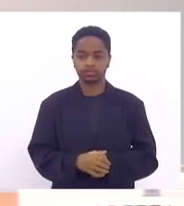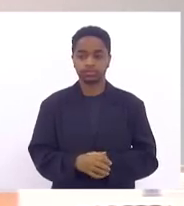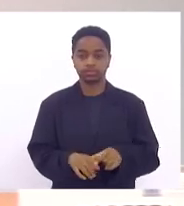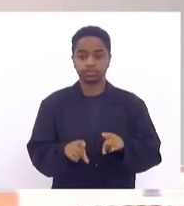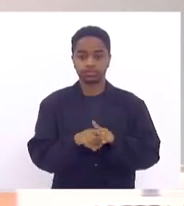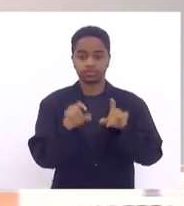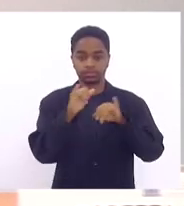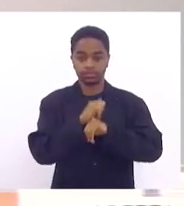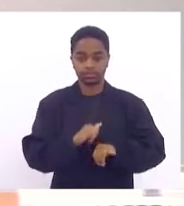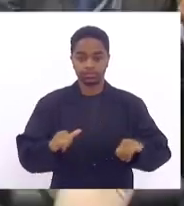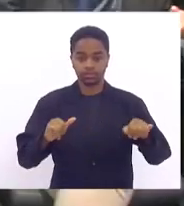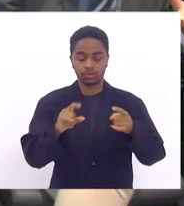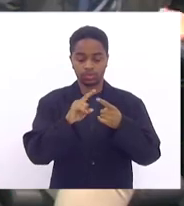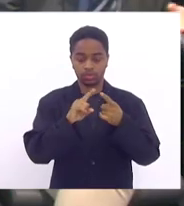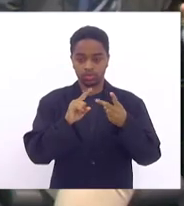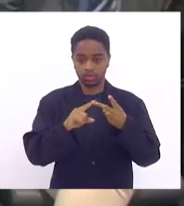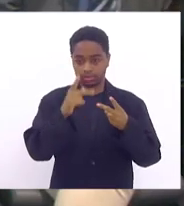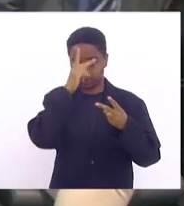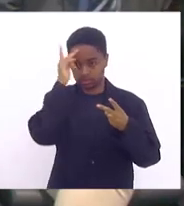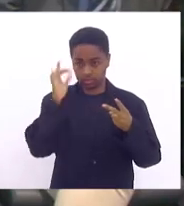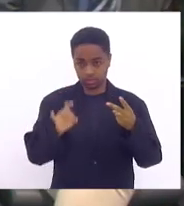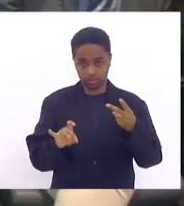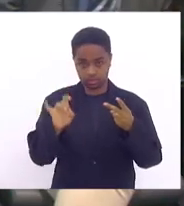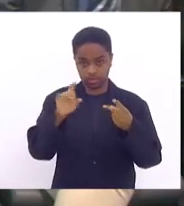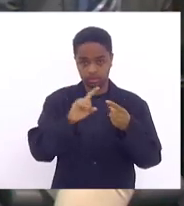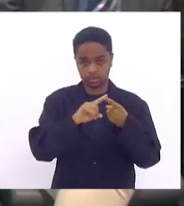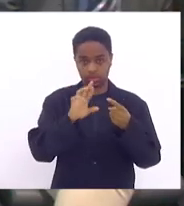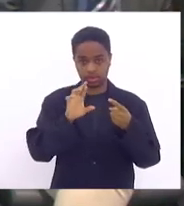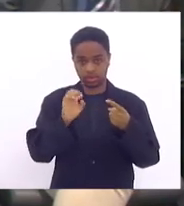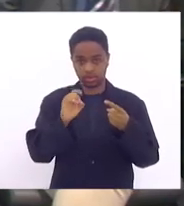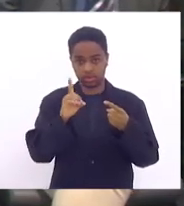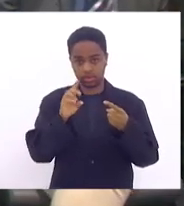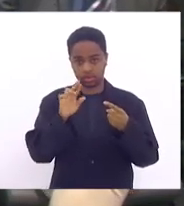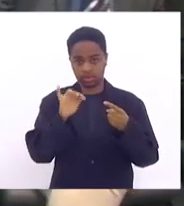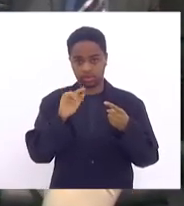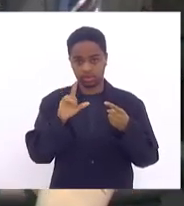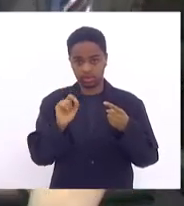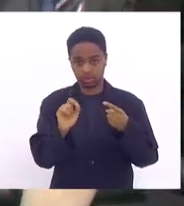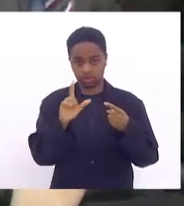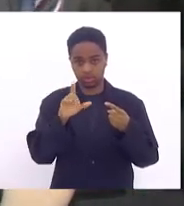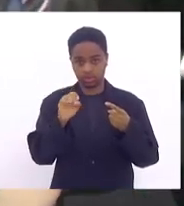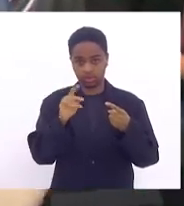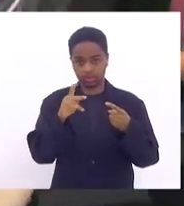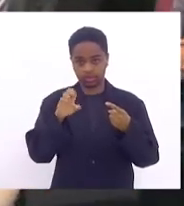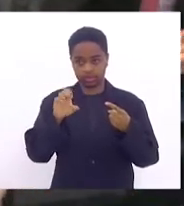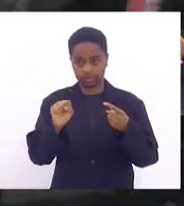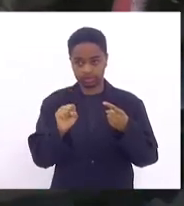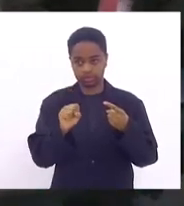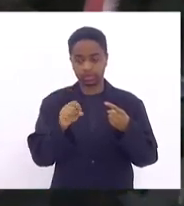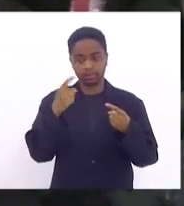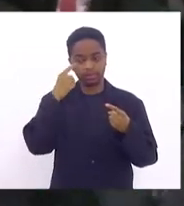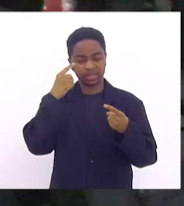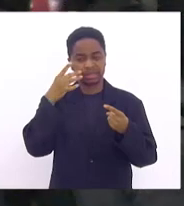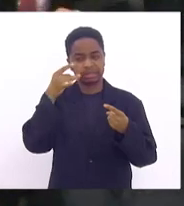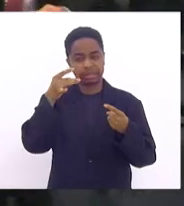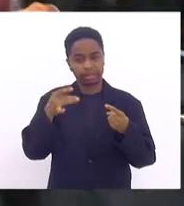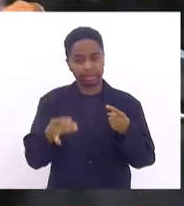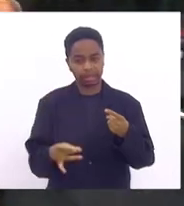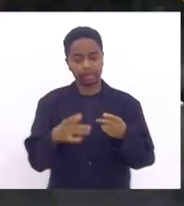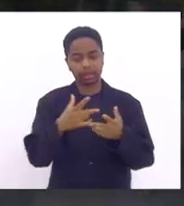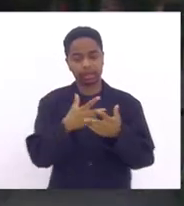duas pessoas em especial Dr Rodrigo Lopes e incansável pensando em cada detalhe desse evento